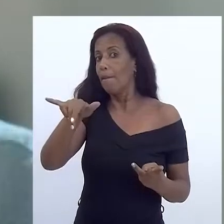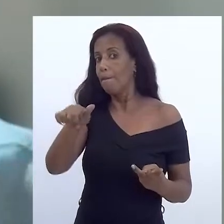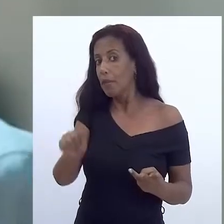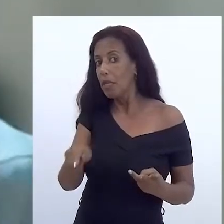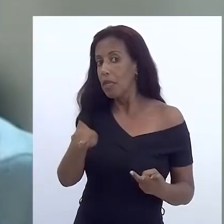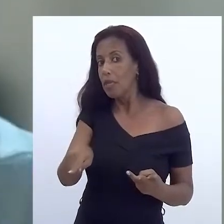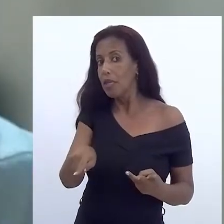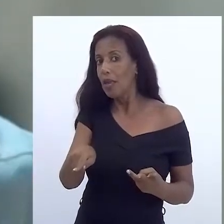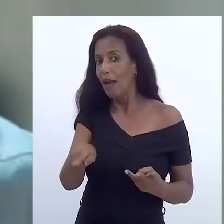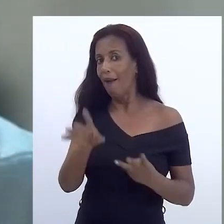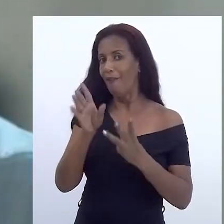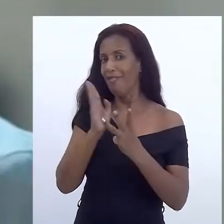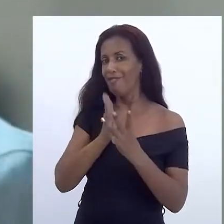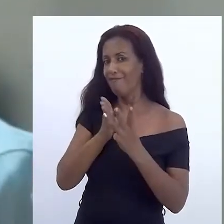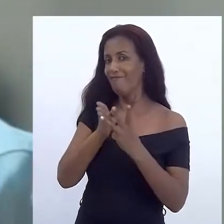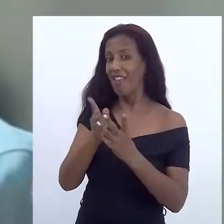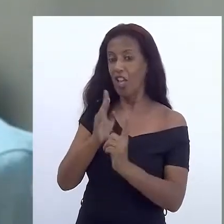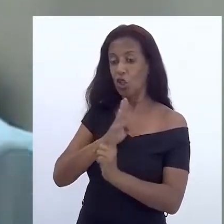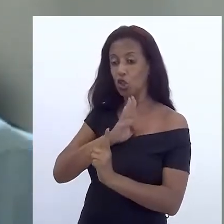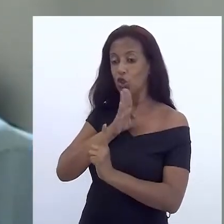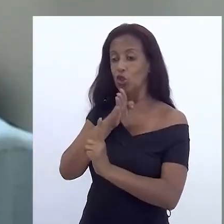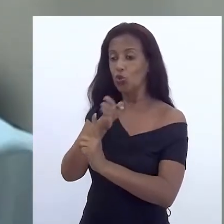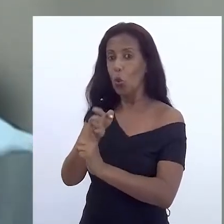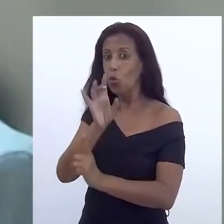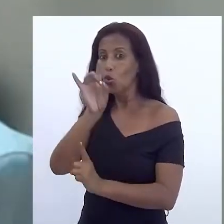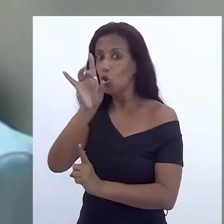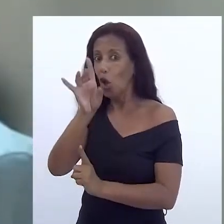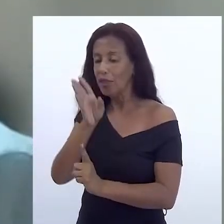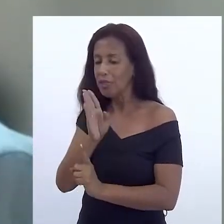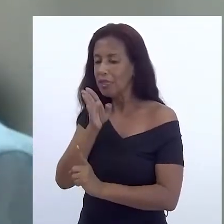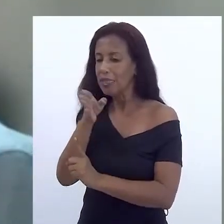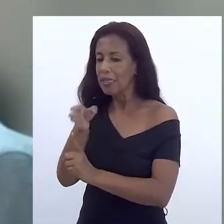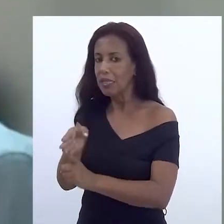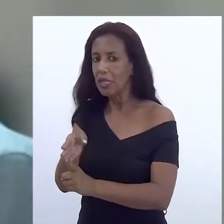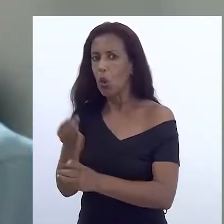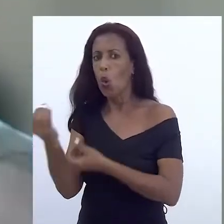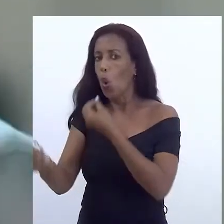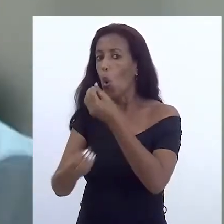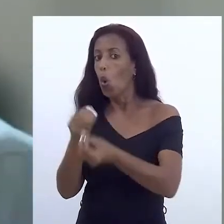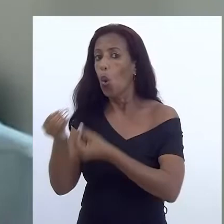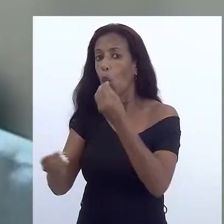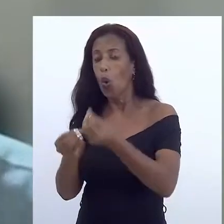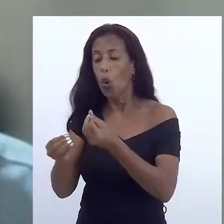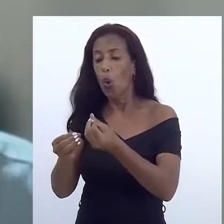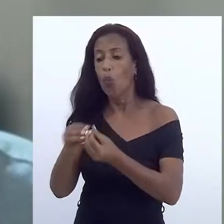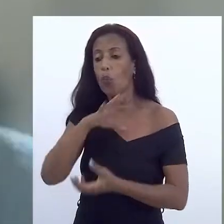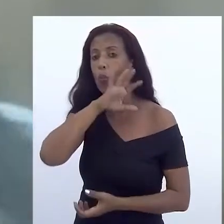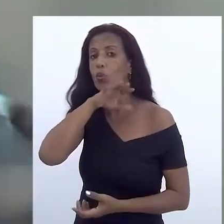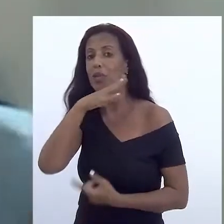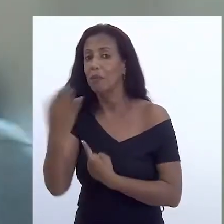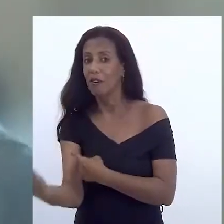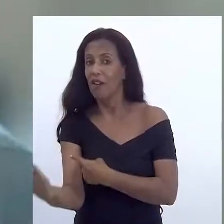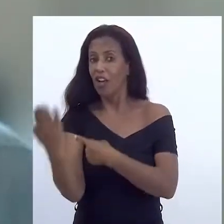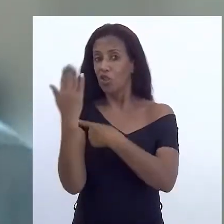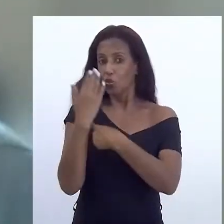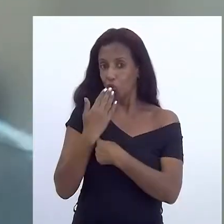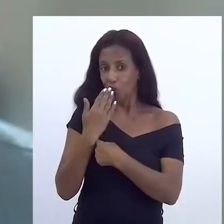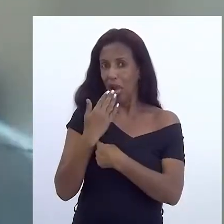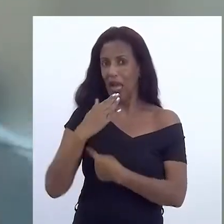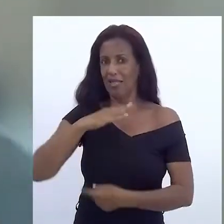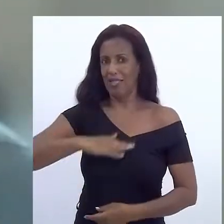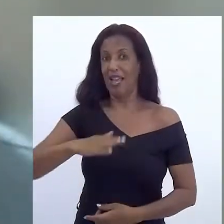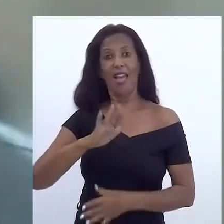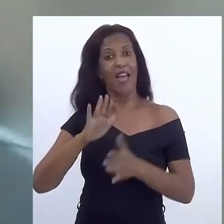forma individual, individualizada. E com os animais, eles vão atuar como coterapeutas. Alguns recebem até um